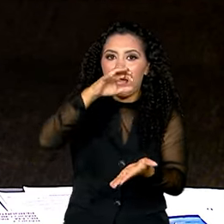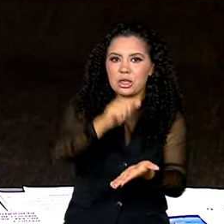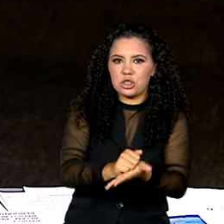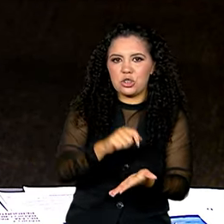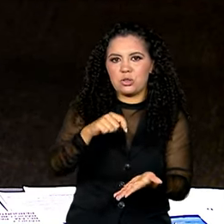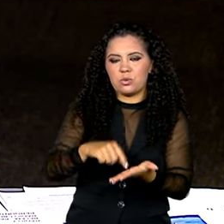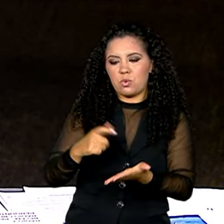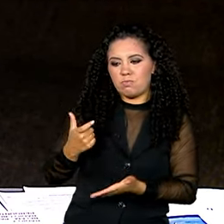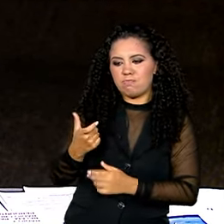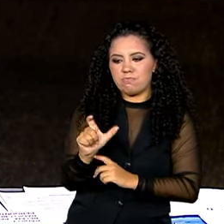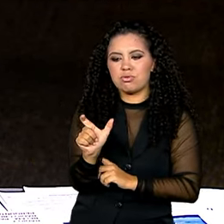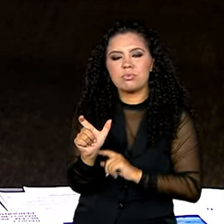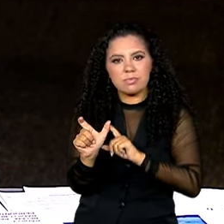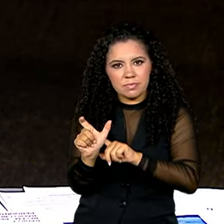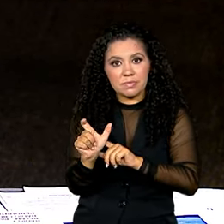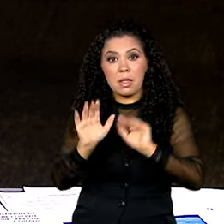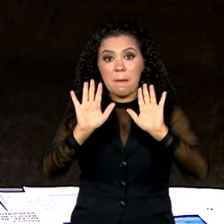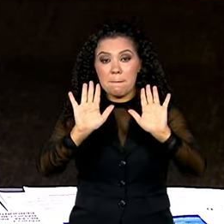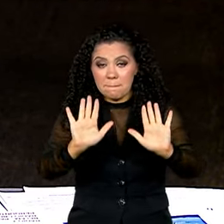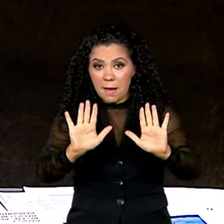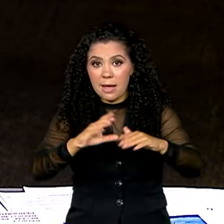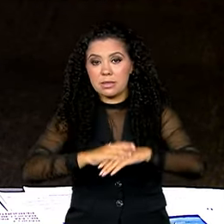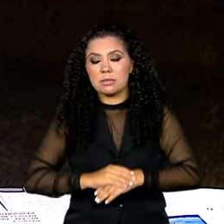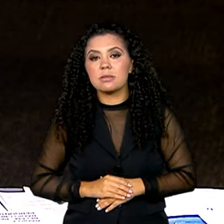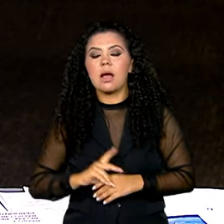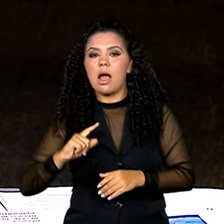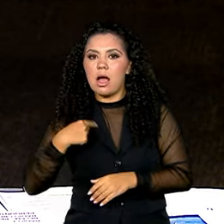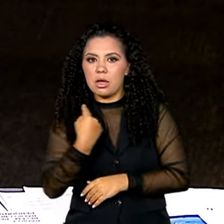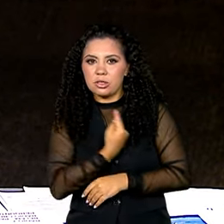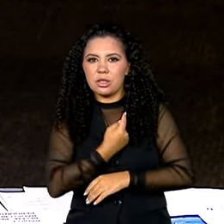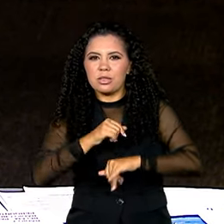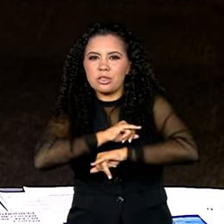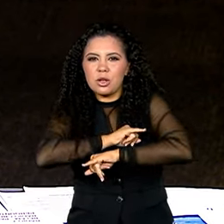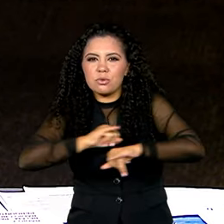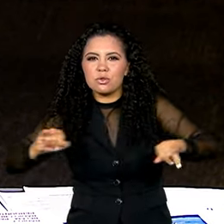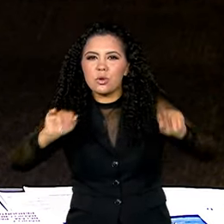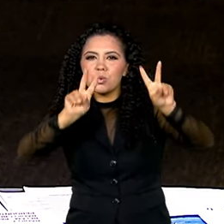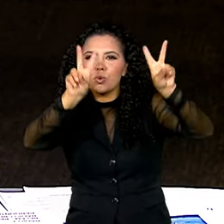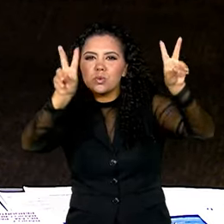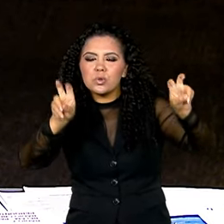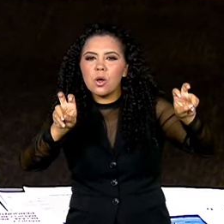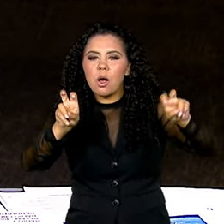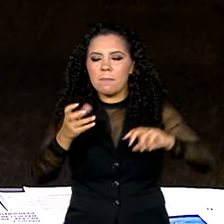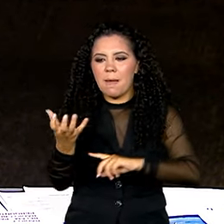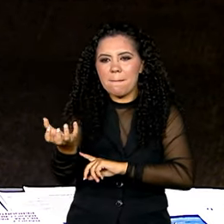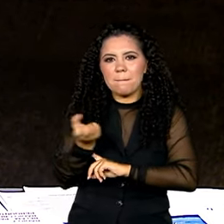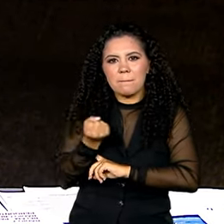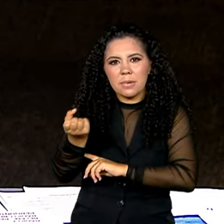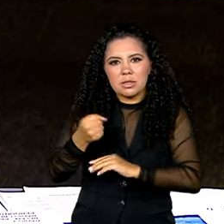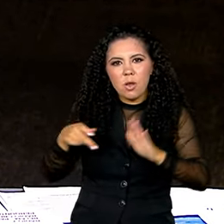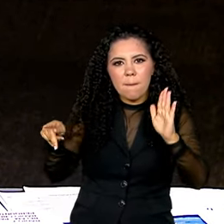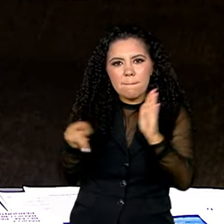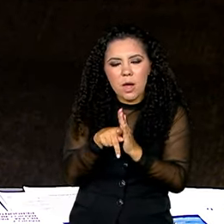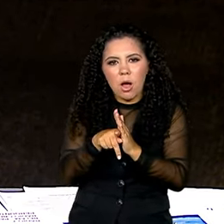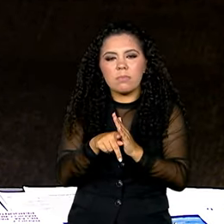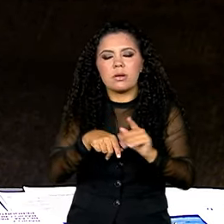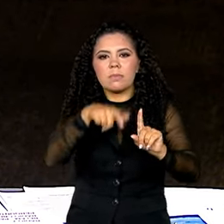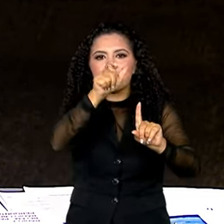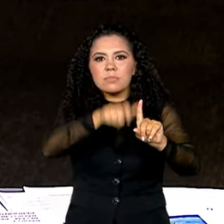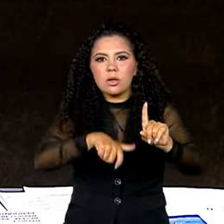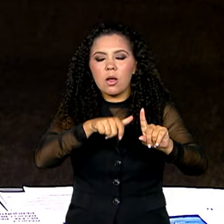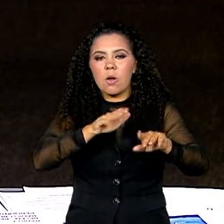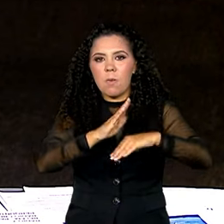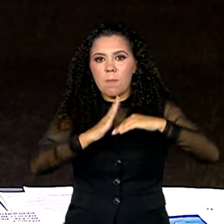que, num primeiro momento, quando nós anunciamos aquele auxílio que atende aos pescadores que foram atingidos pela